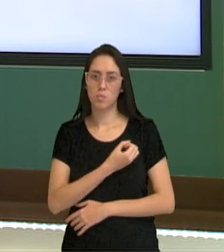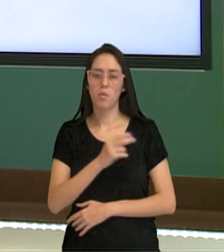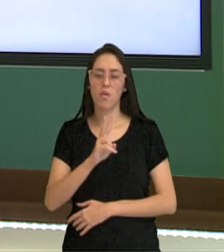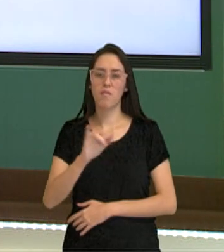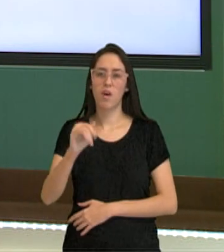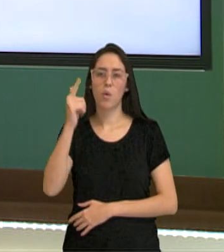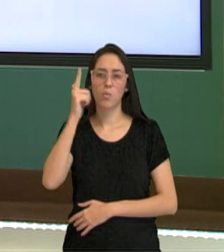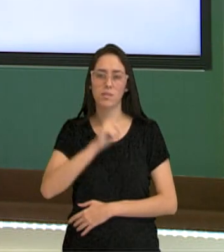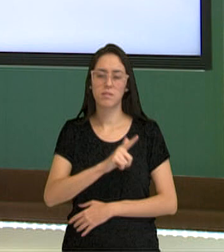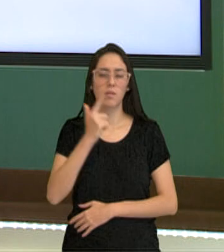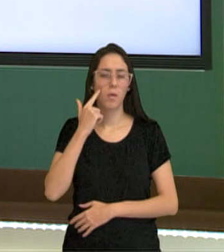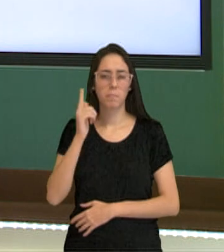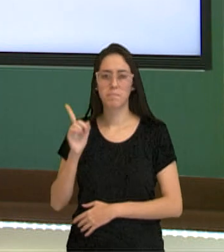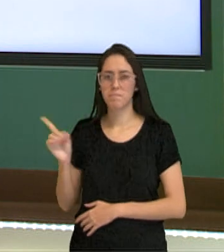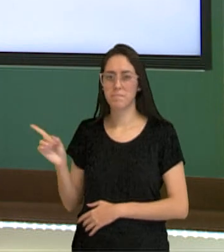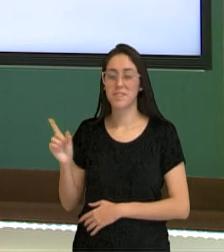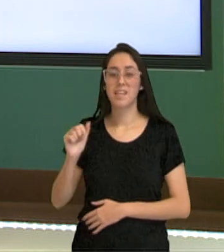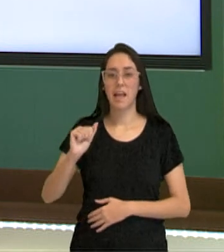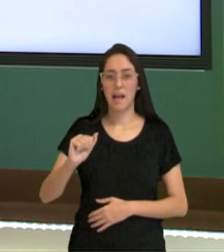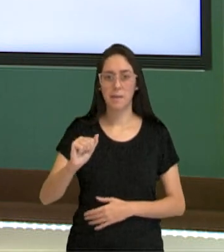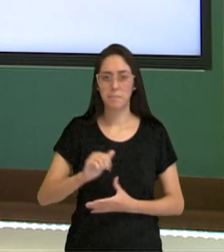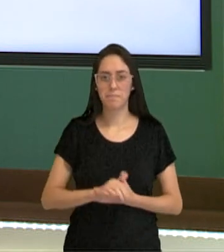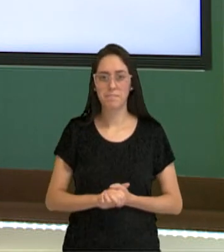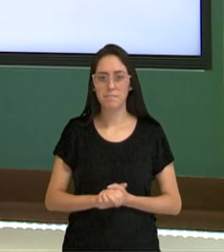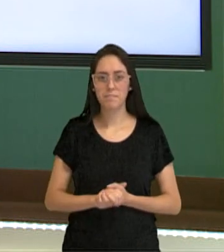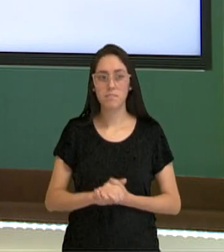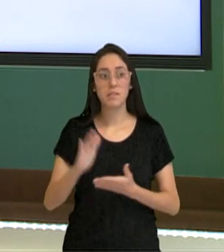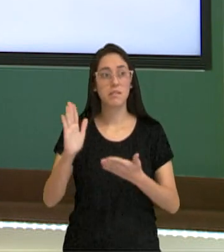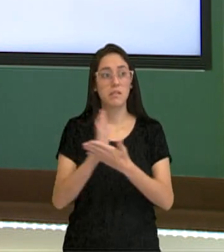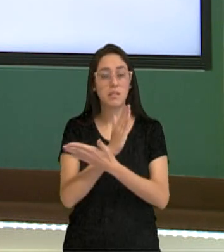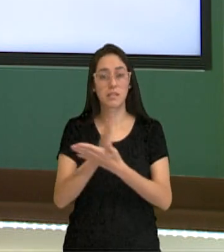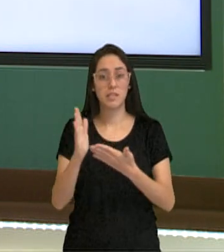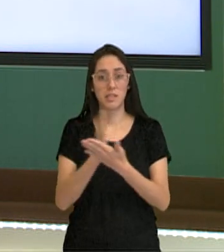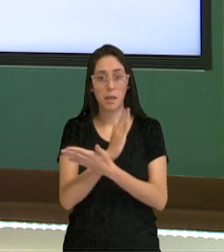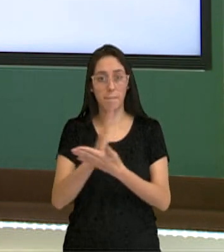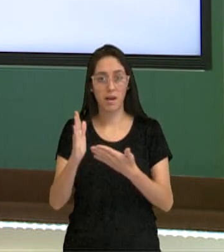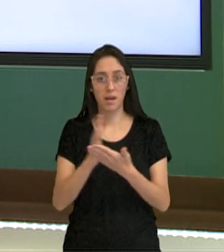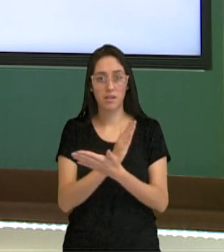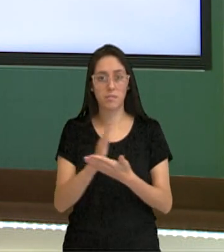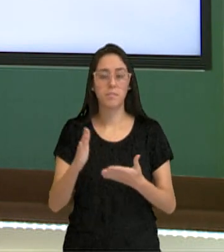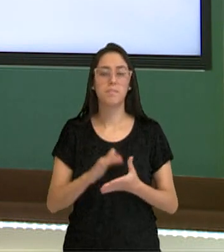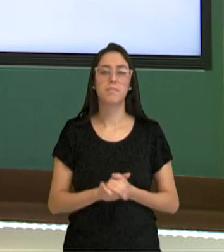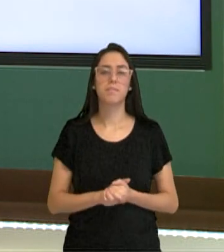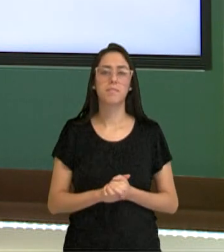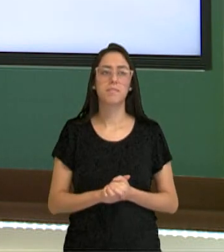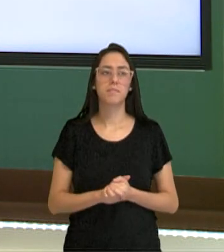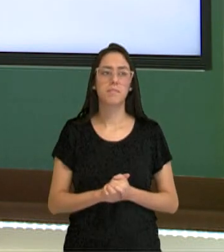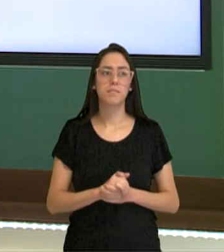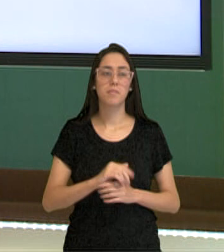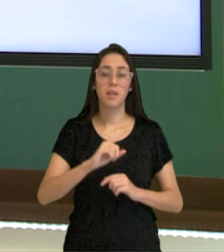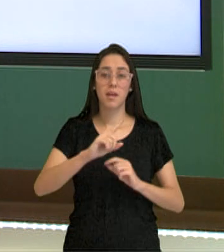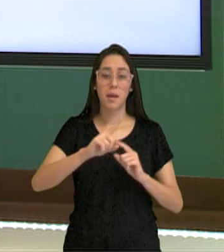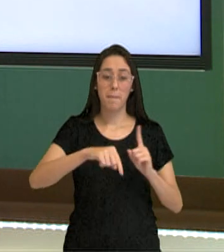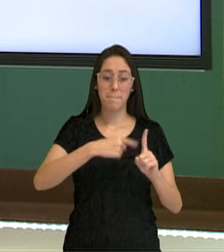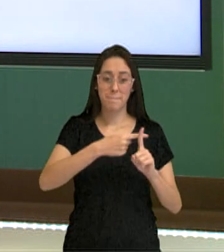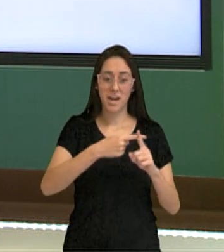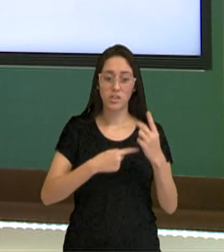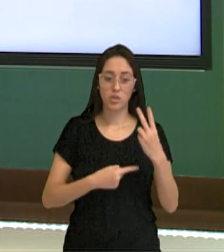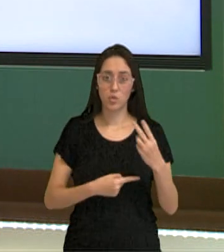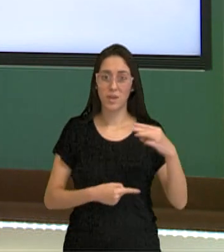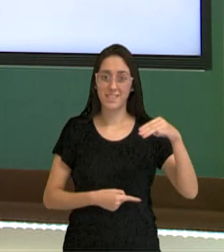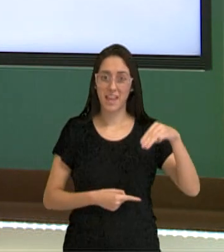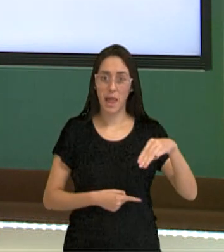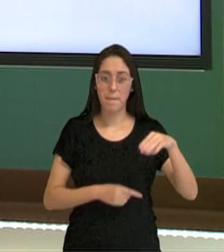raiz. Vamos lá para a letra A. Então, vou separar os termos. Ó. Esse mais 2m eu passo para o outro